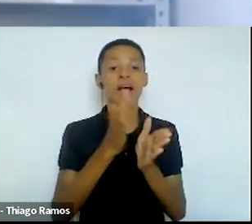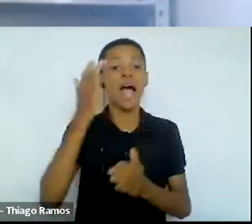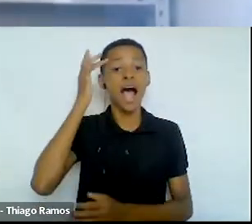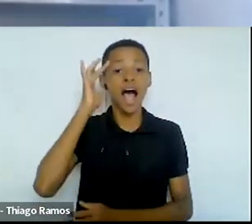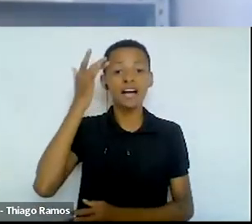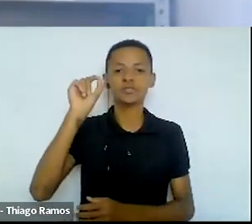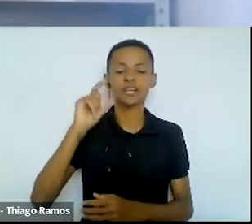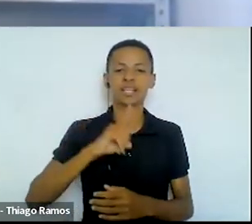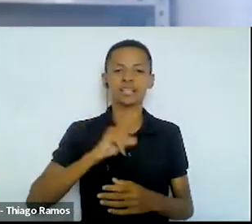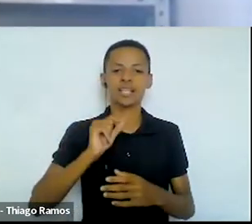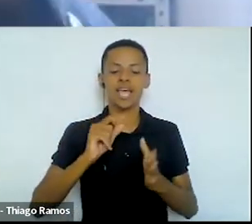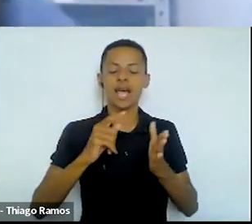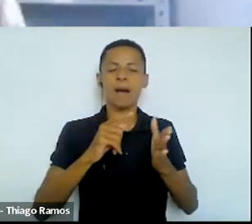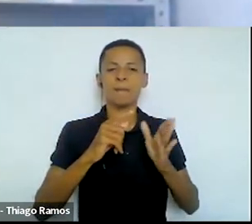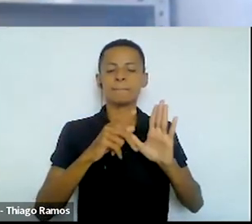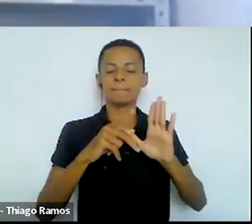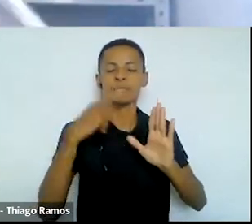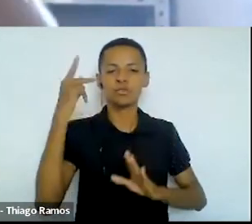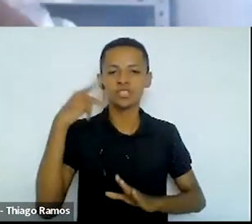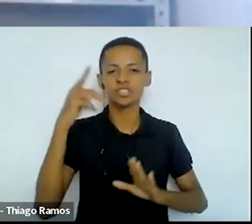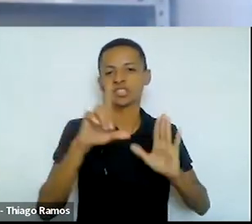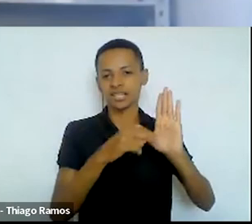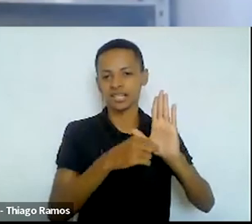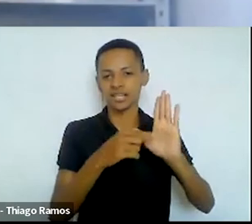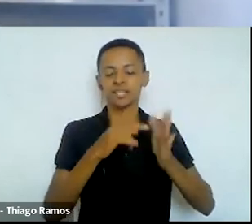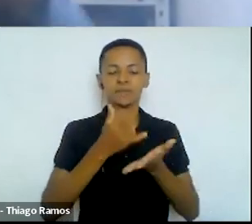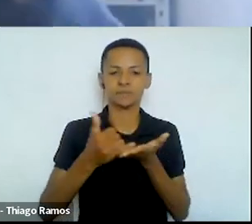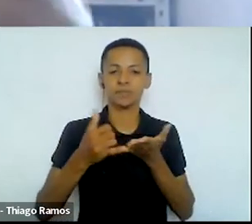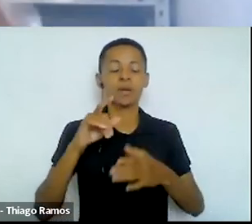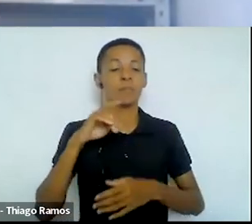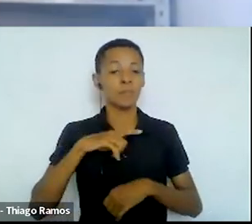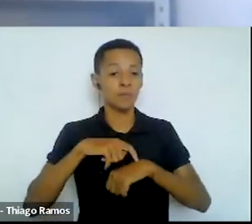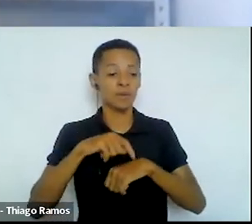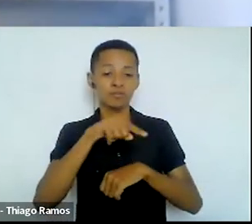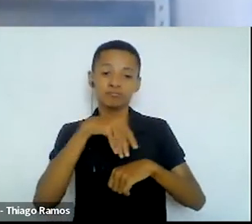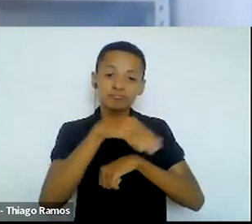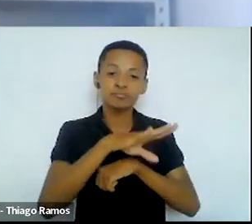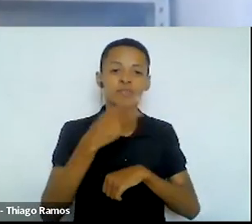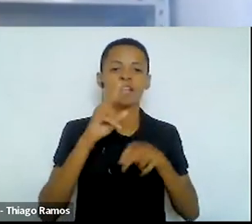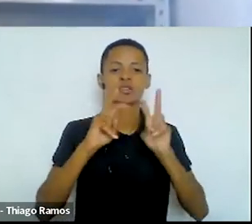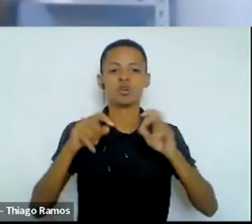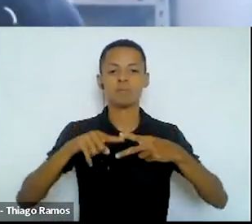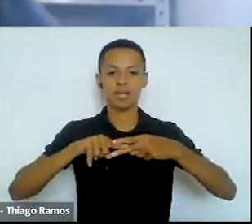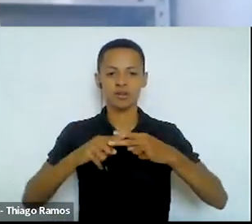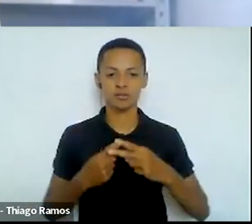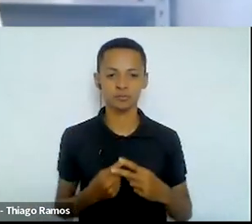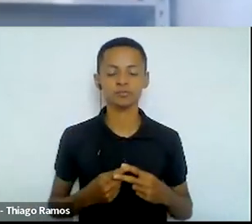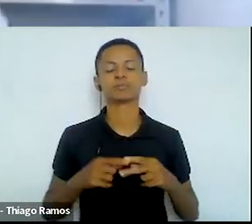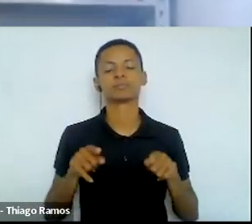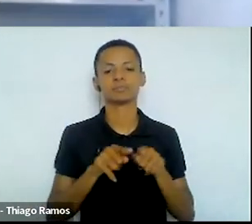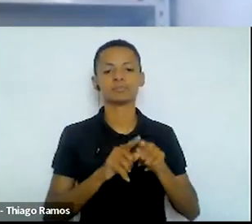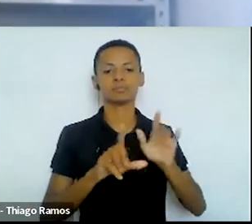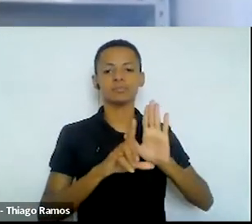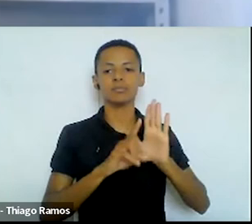drogas é a solução para a guerra às drogas. Porque essa mãe, quando você fala para ela em regulamentação das drogas e legalização